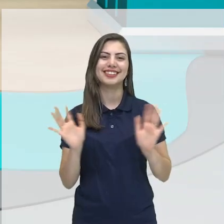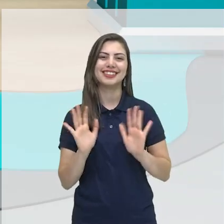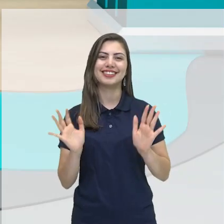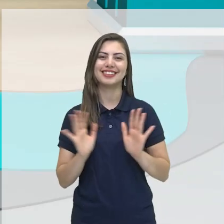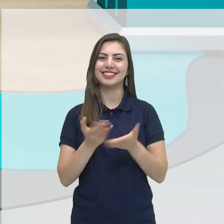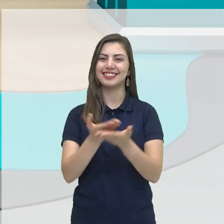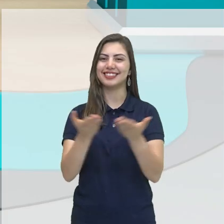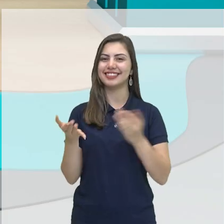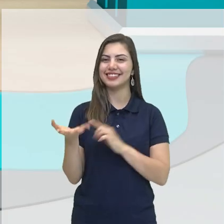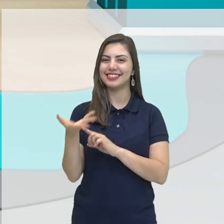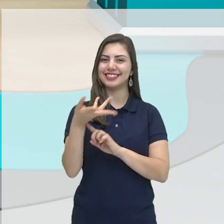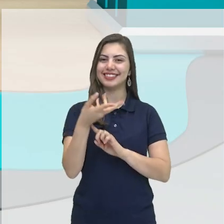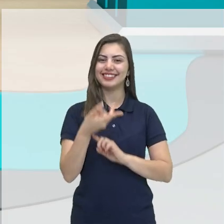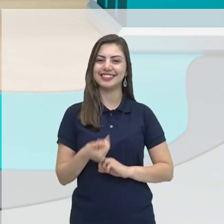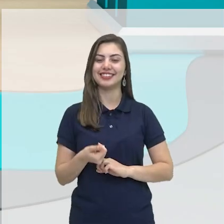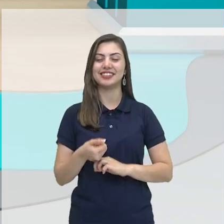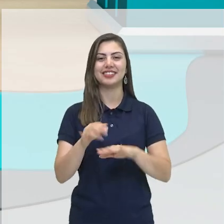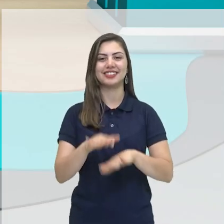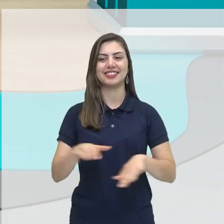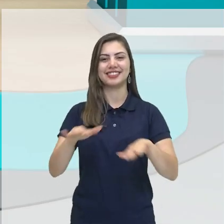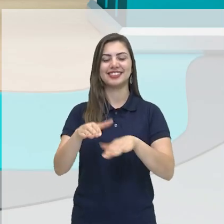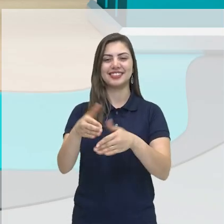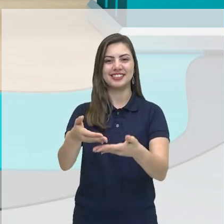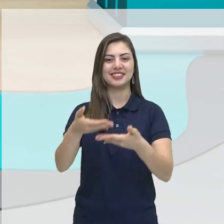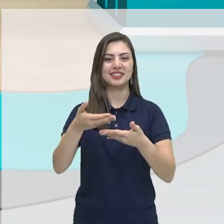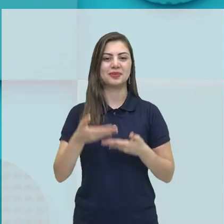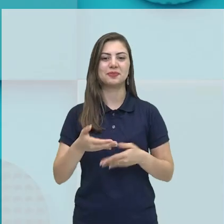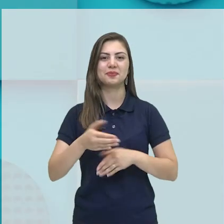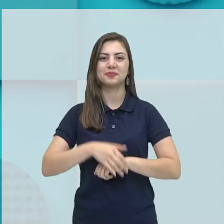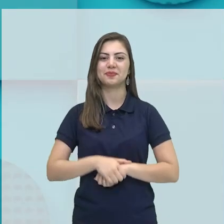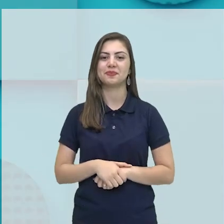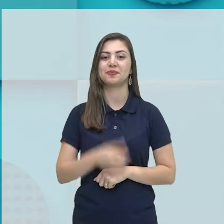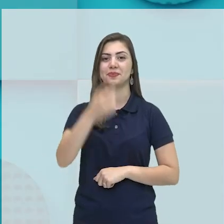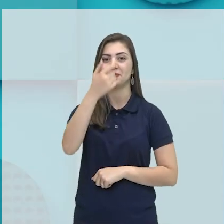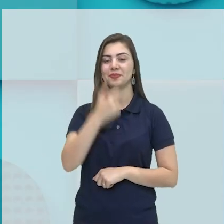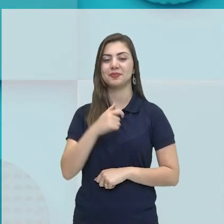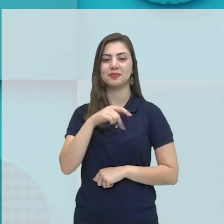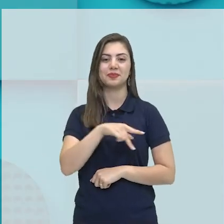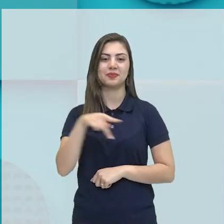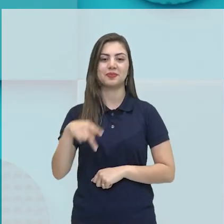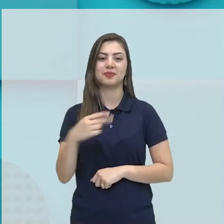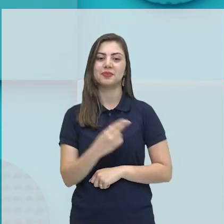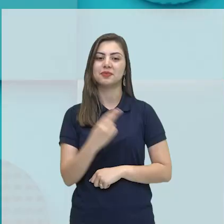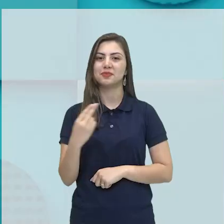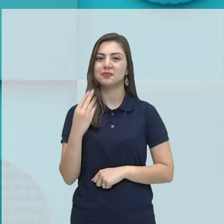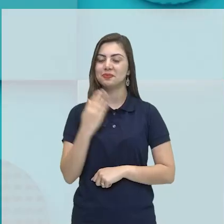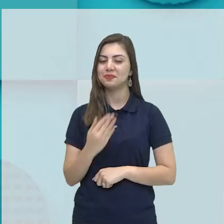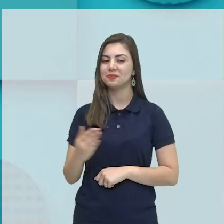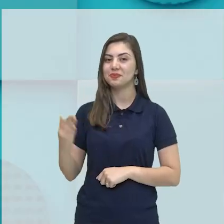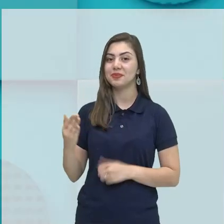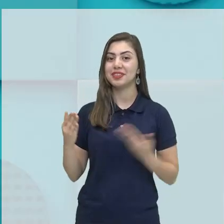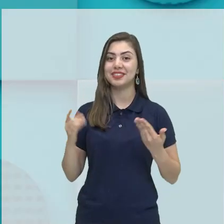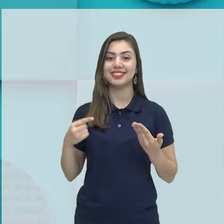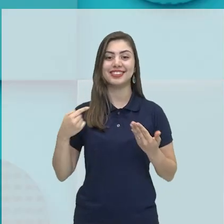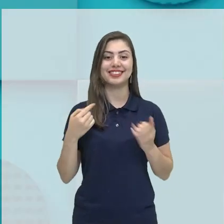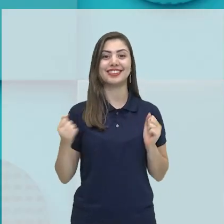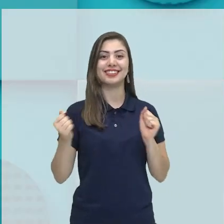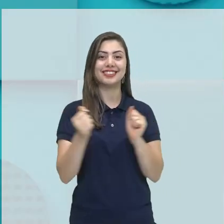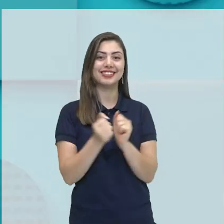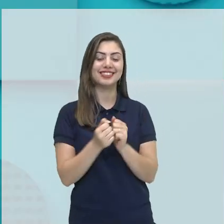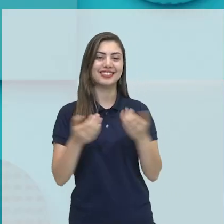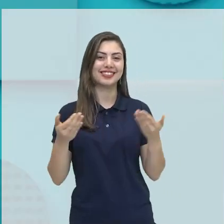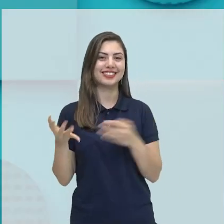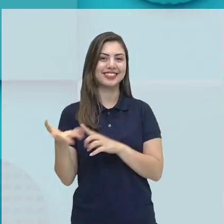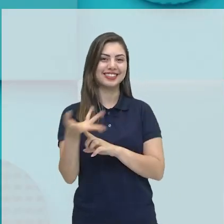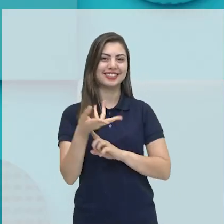Olá, meus artistas queridos, sejam bem-vindos. Eu sou a professora Gabriela e estarei acompanhando vocês nesta jornada